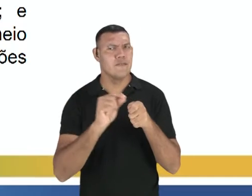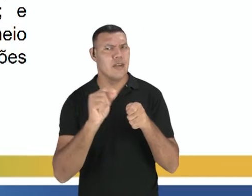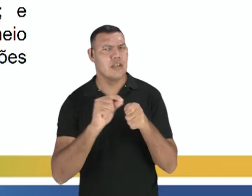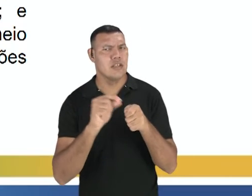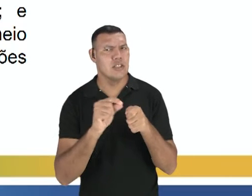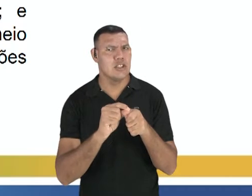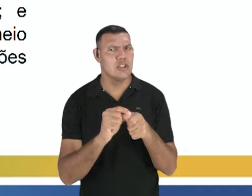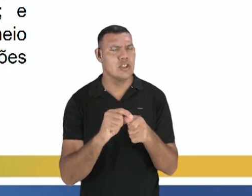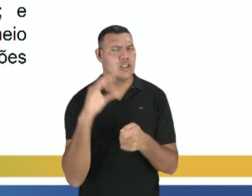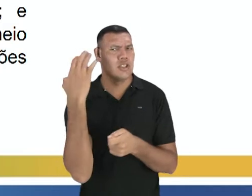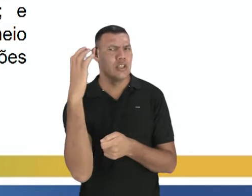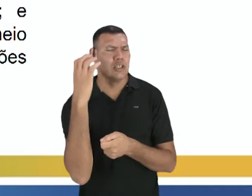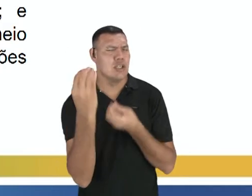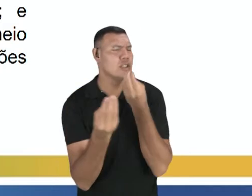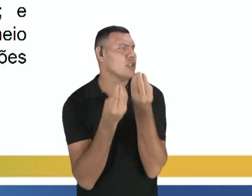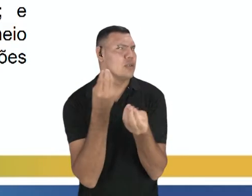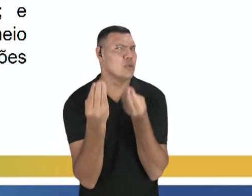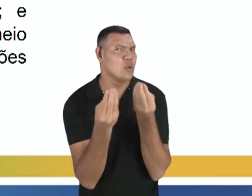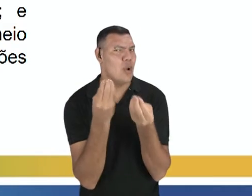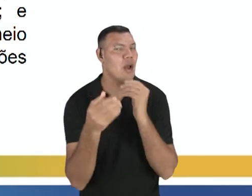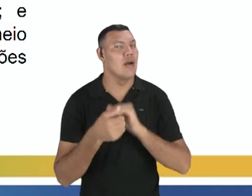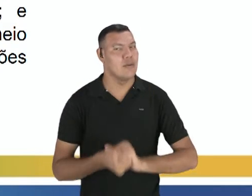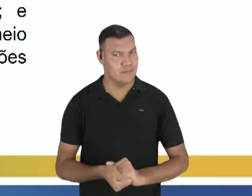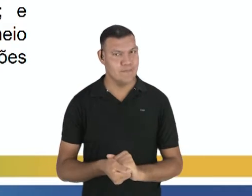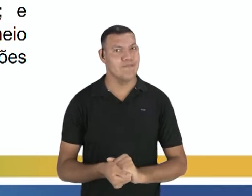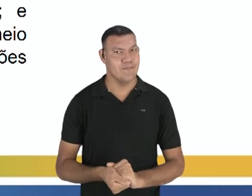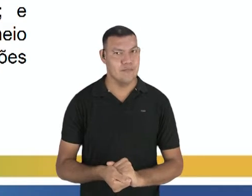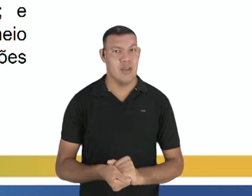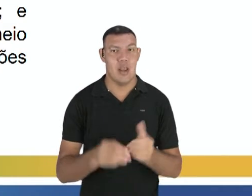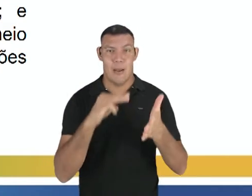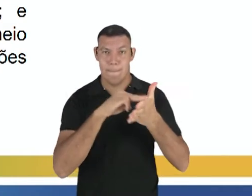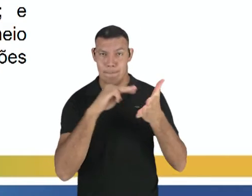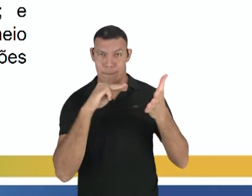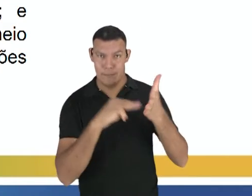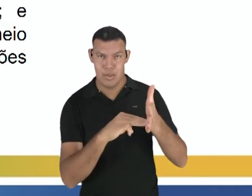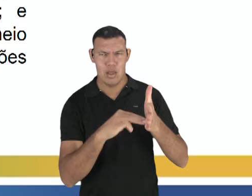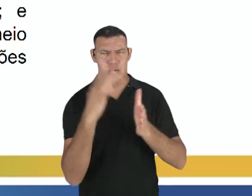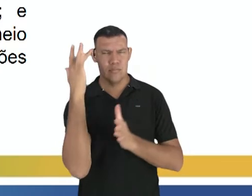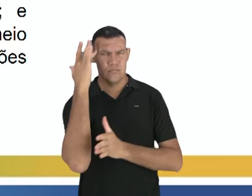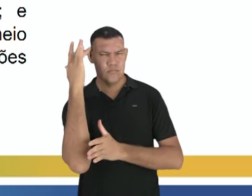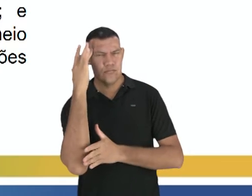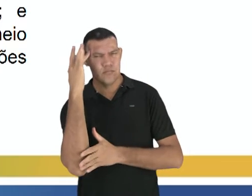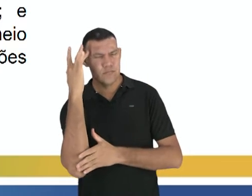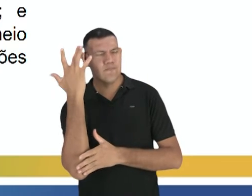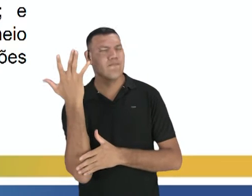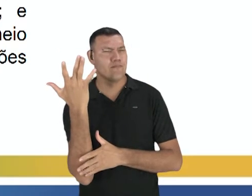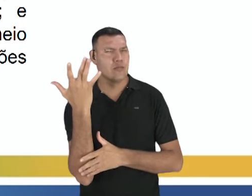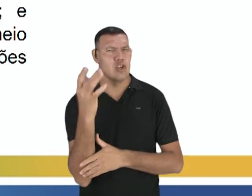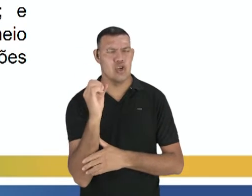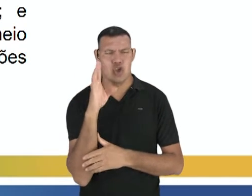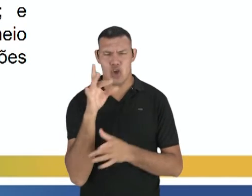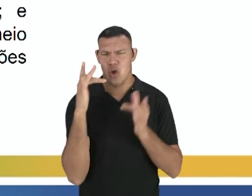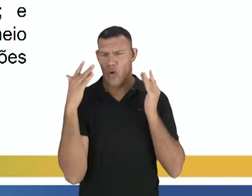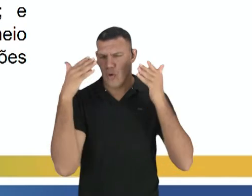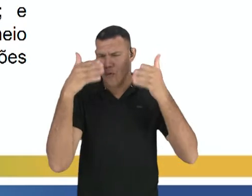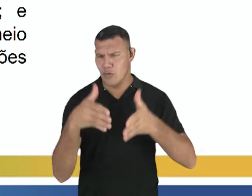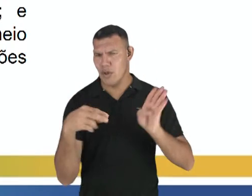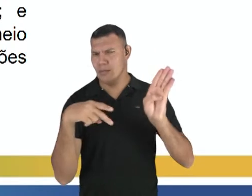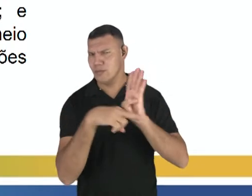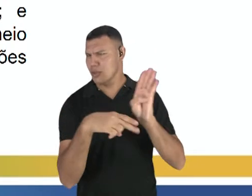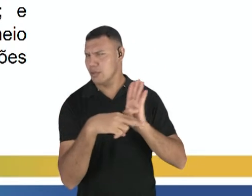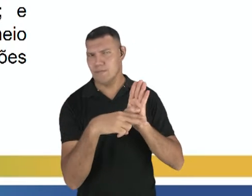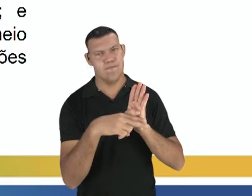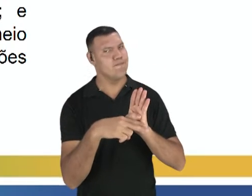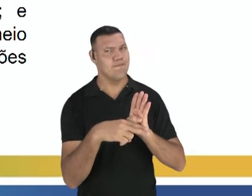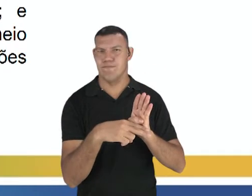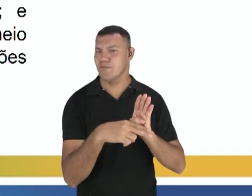para a ciência ser desenvolvida? E esse método hipotético dedutivo, ele não é só voltado para a biologia, ele é